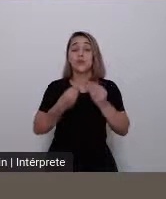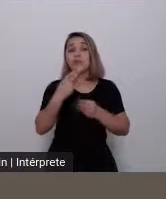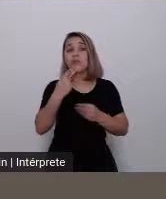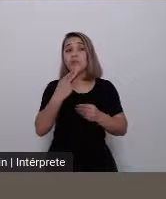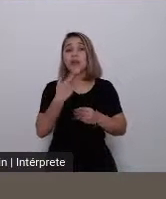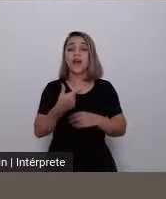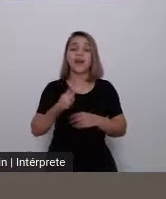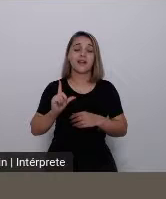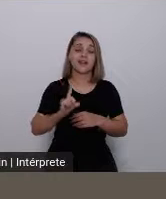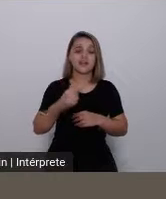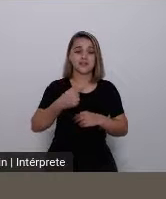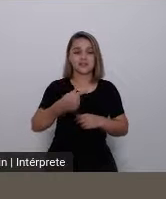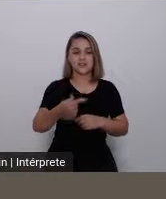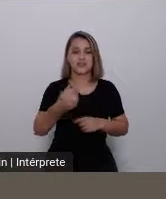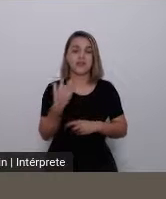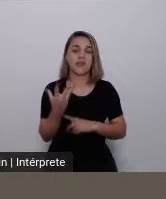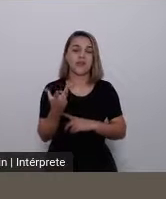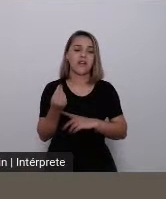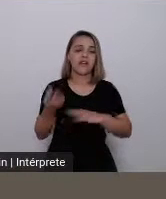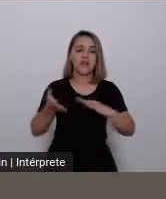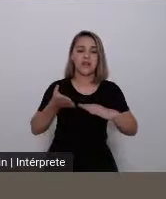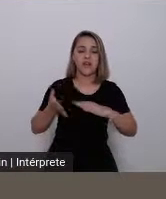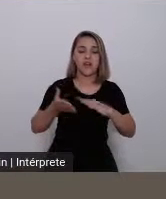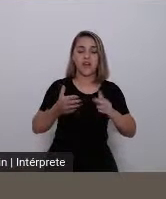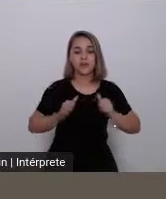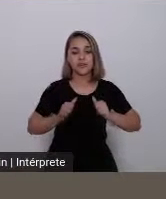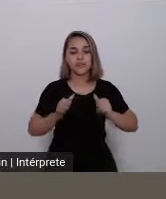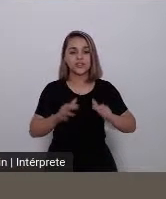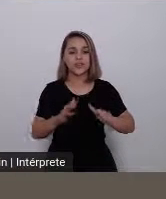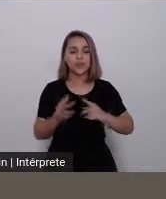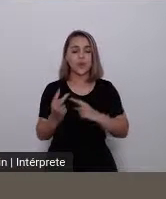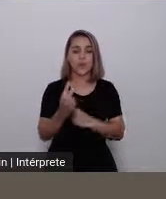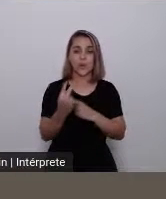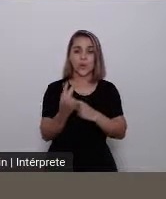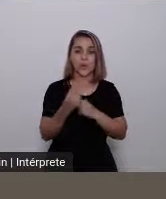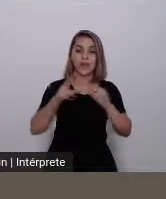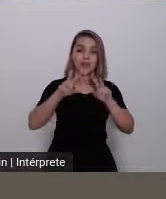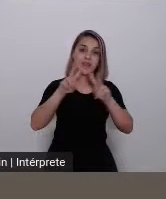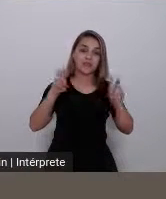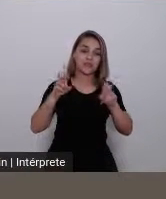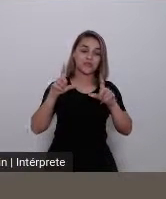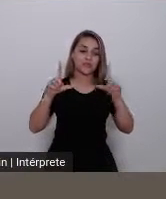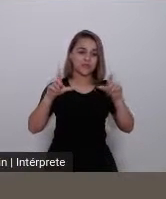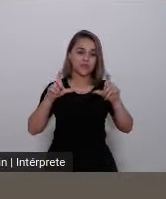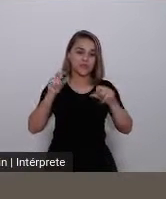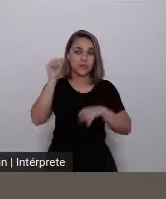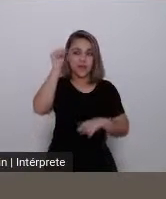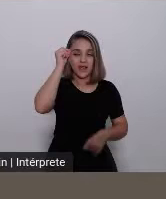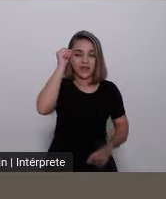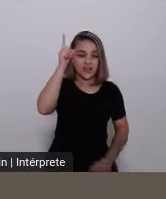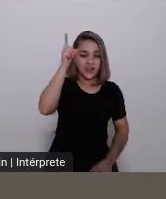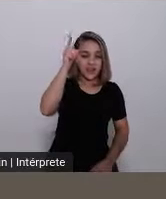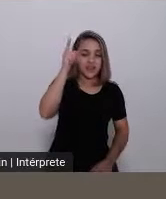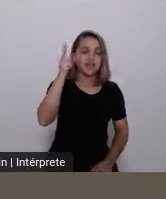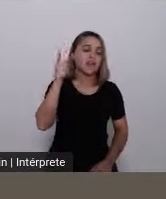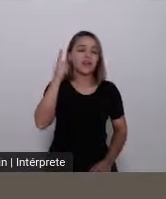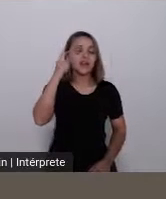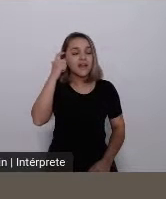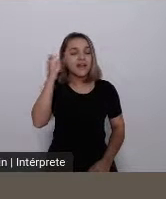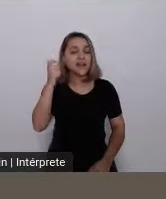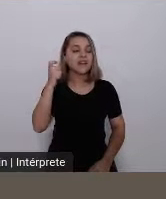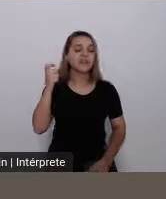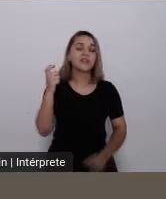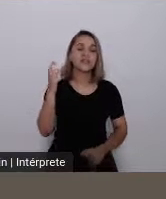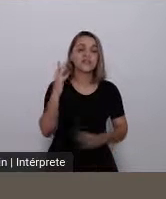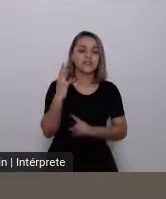estou chamando aqui de conservadora, não só em relação à fotografia, mas também à própria ideia de arte, se a gente quiser, né, que ele associa